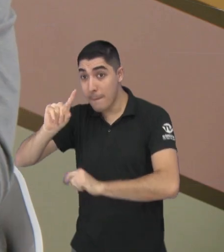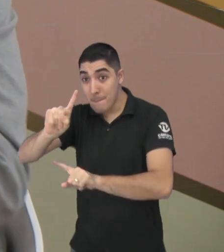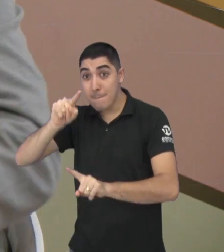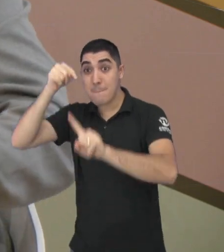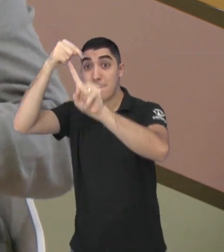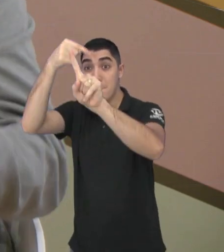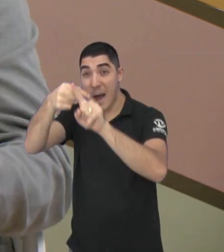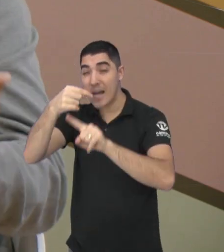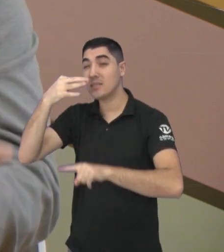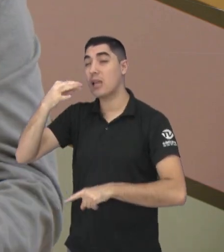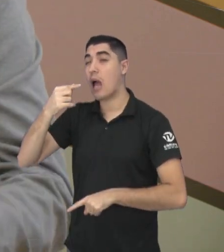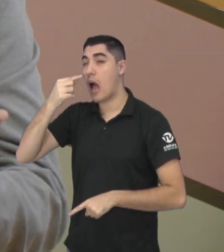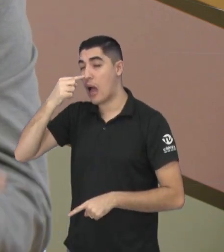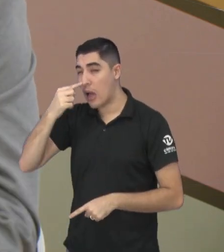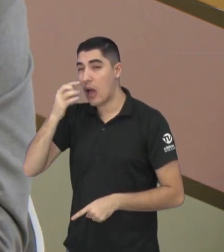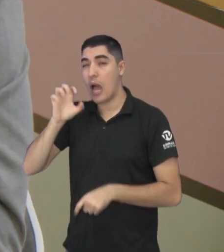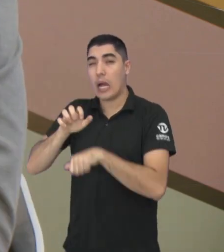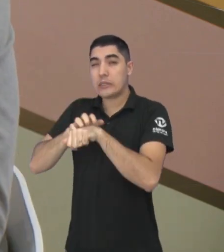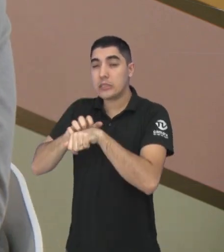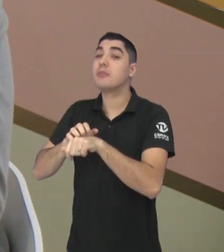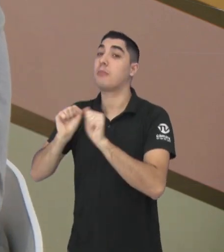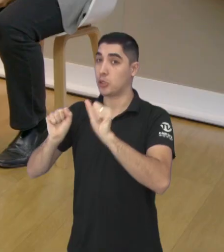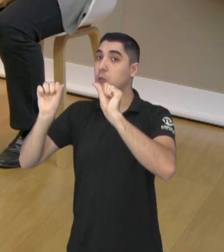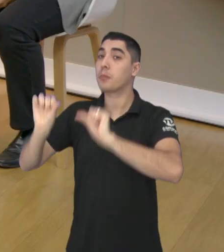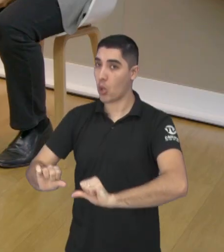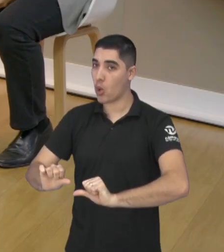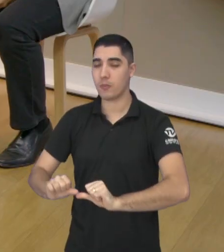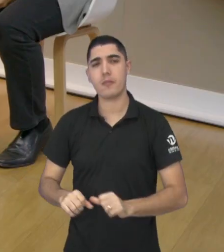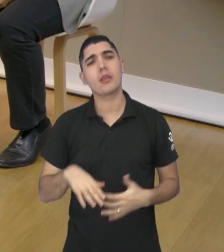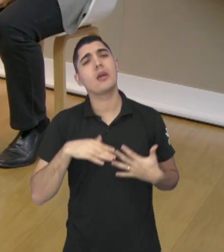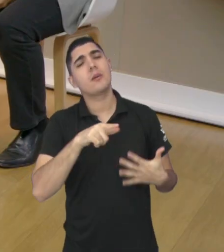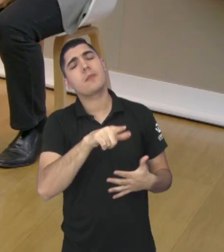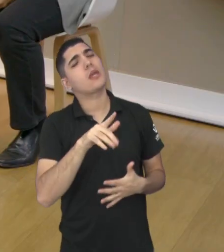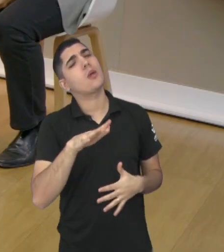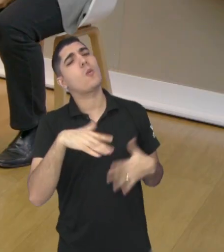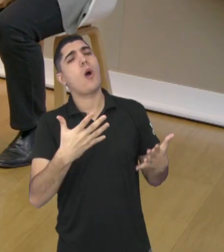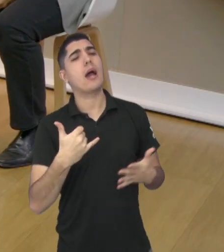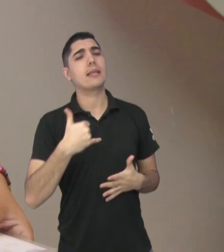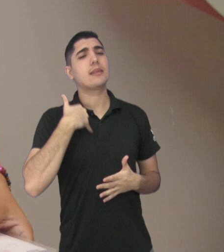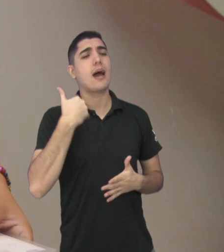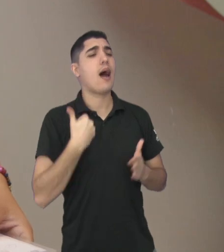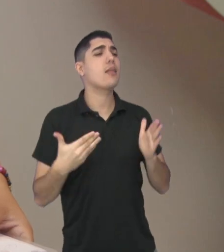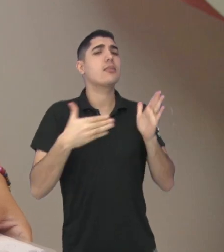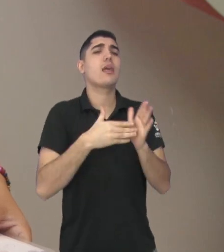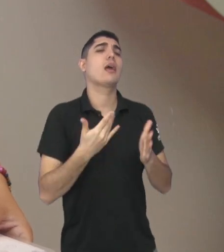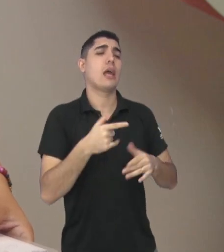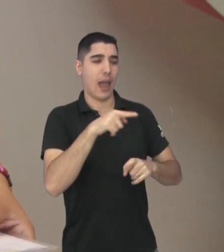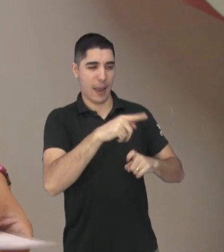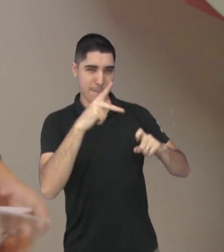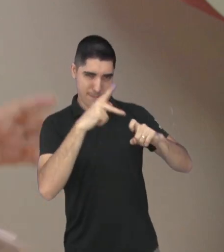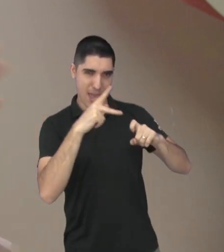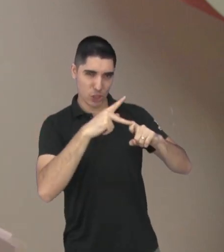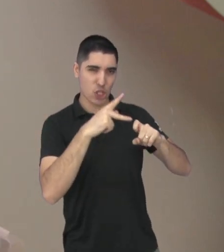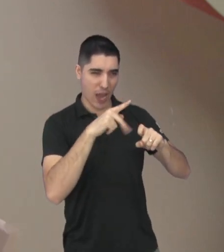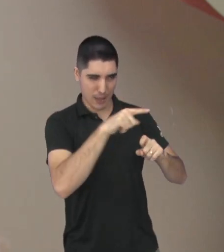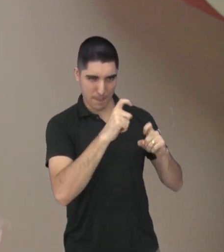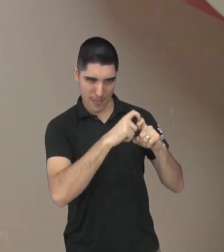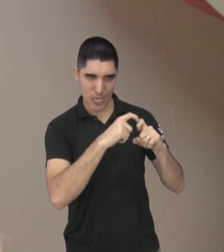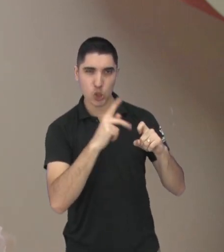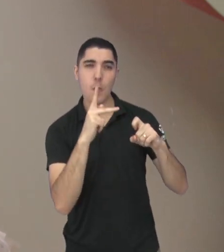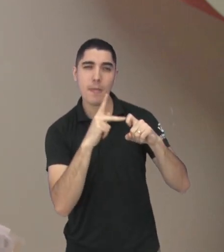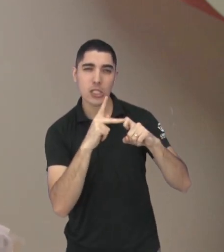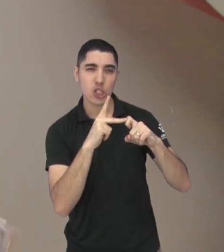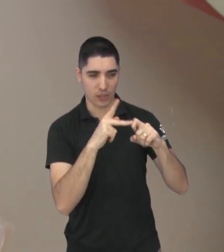mais intensos que podem levar a complicações. Doutor, e até qual idade eu devo levar o meu filho ao pediatra? E qual que é, por exemplo,